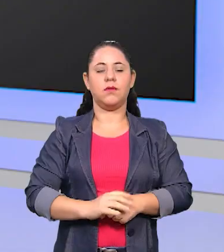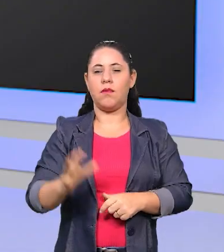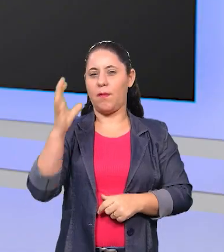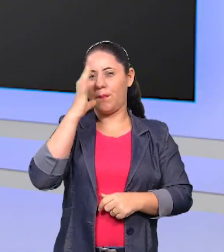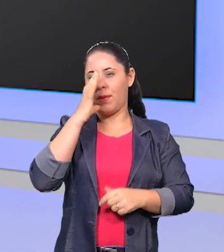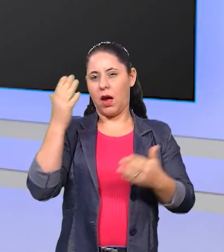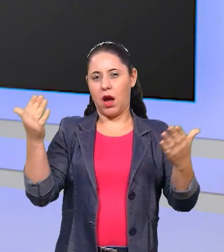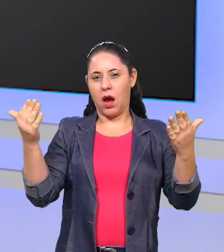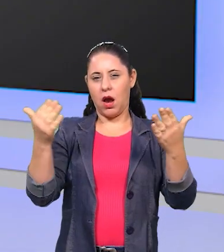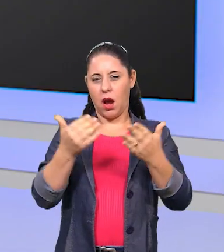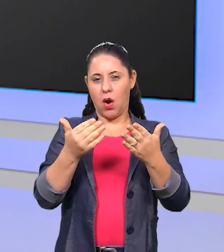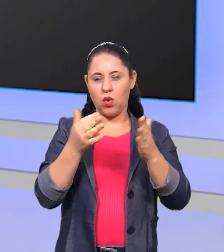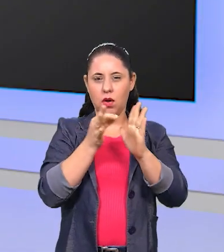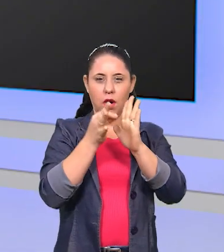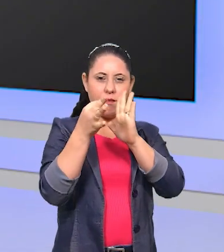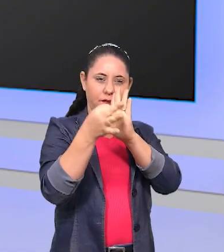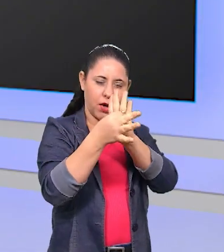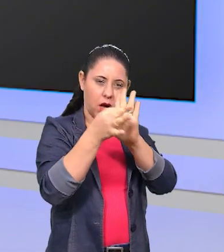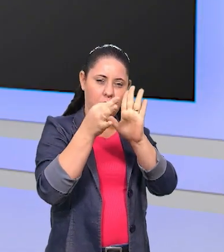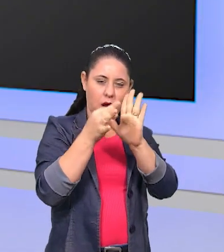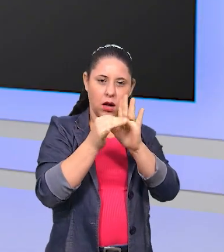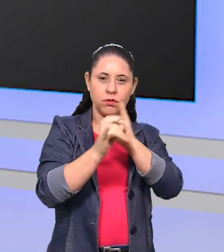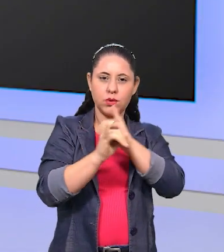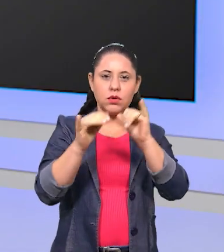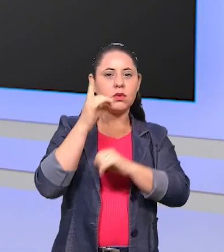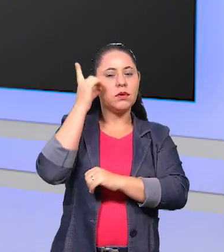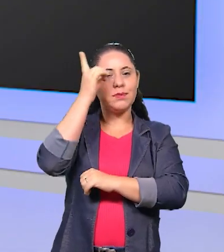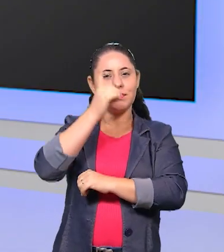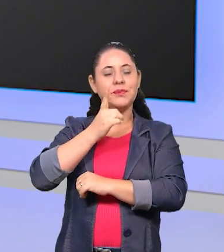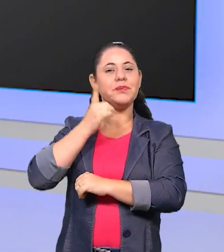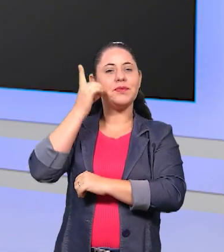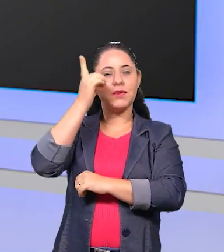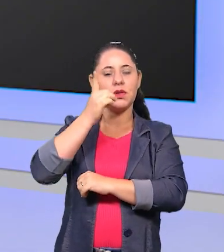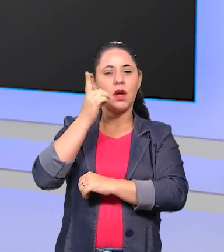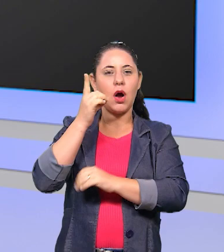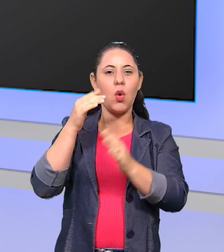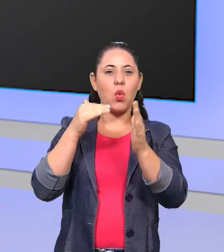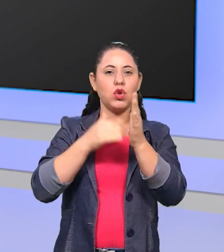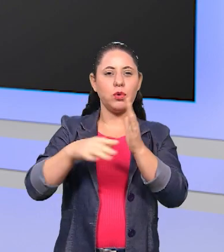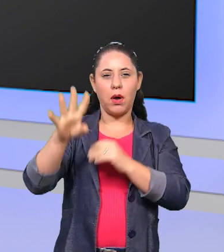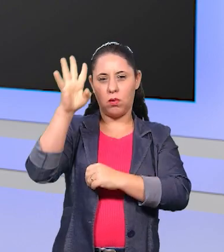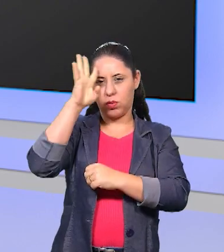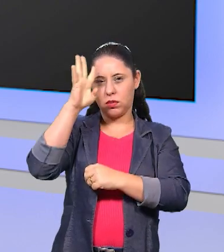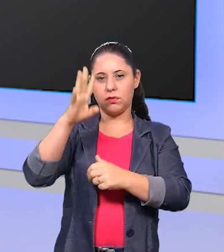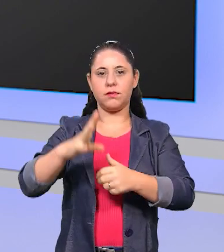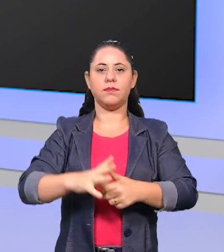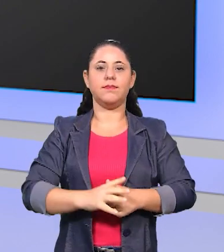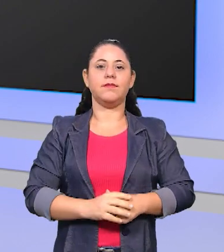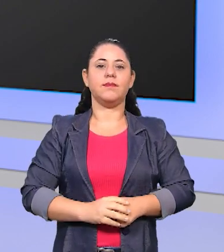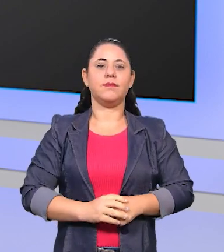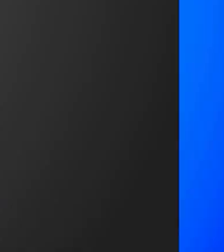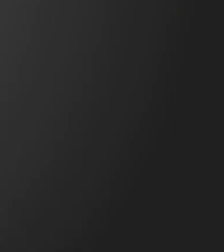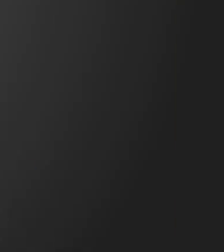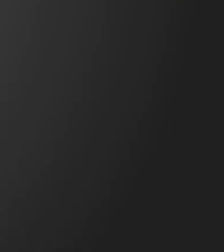pública. Confira agora o quadro Fatos e Opiniões dos deputados estaduais da última